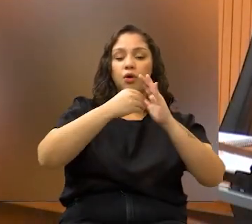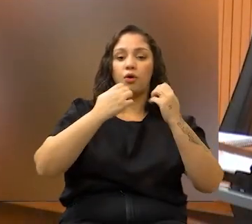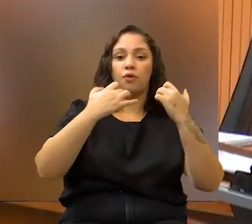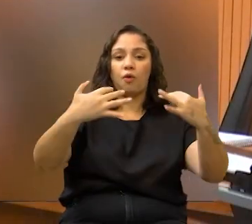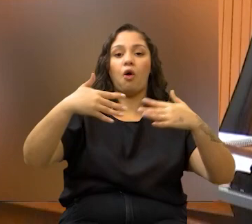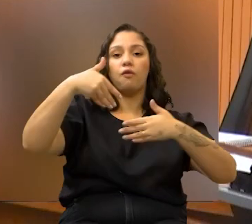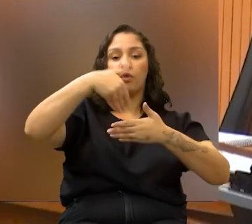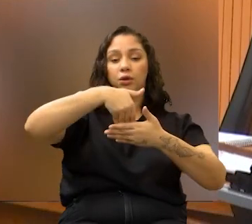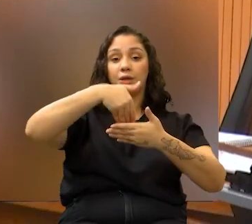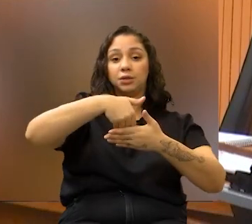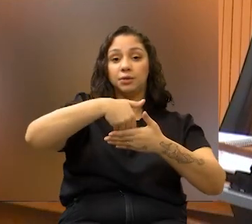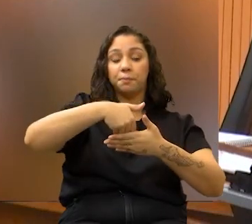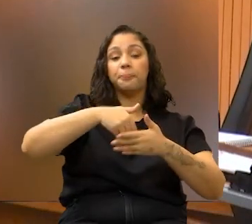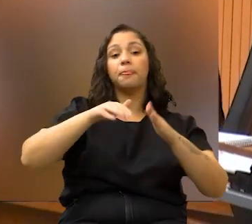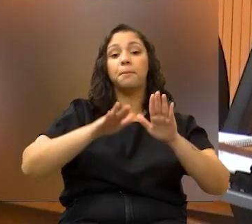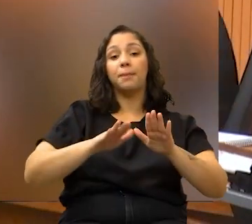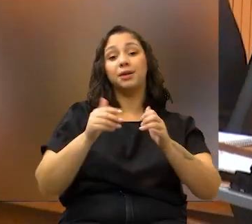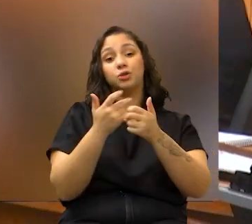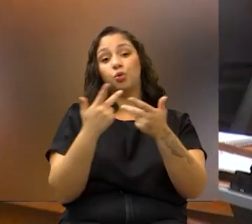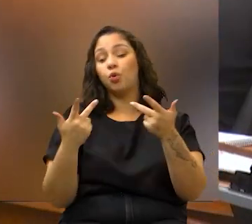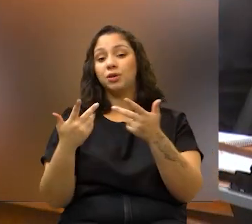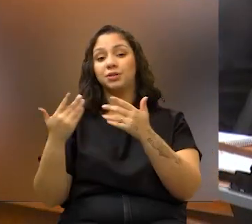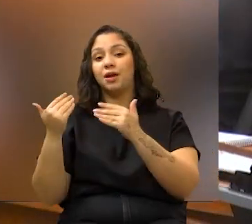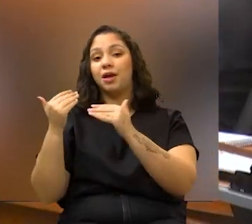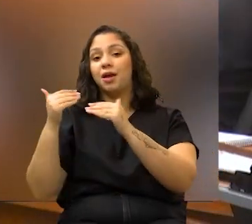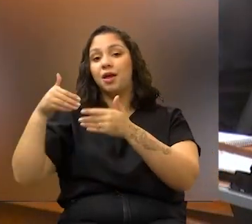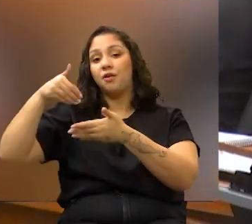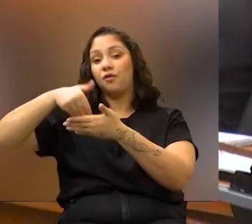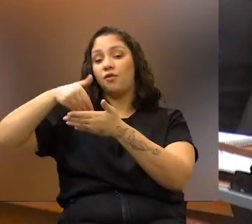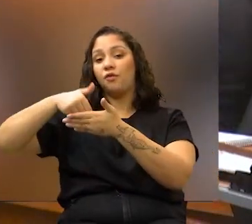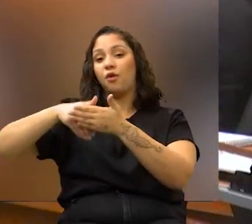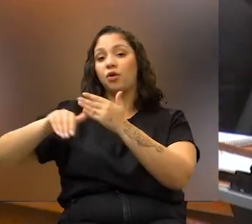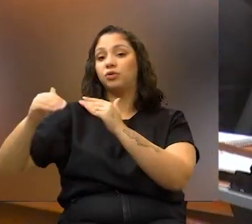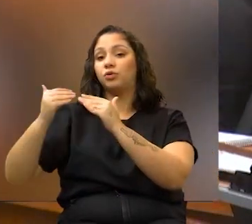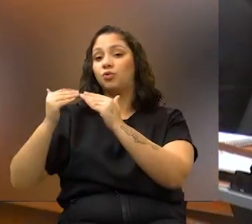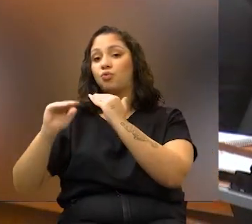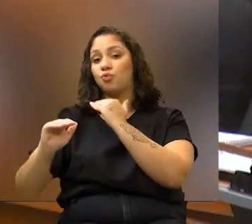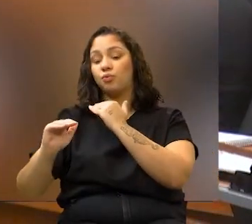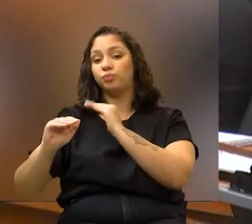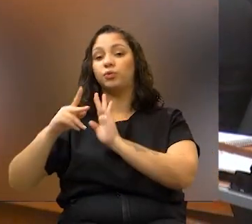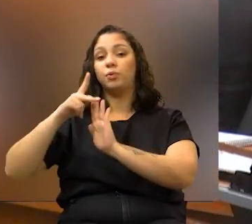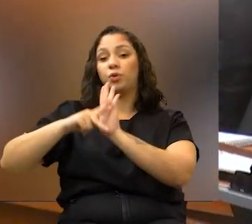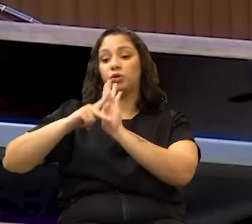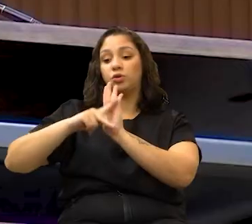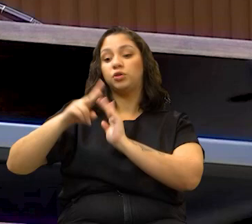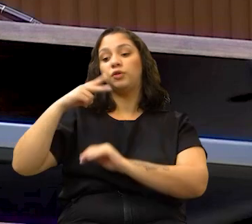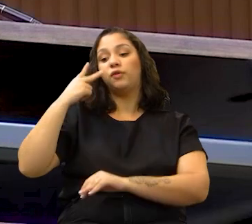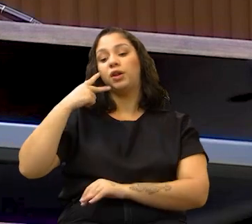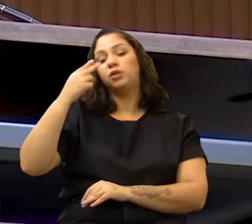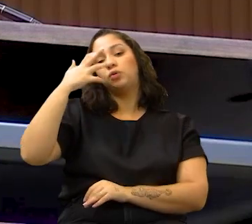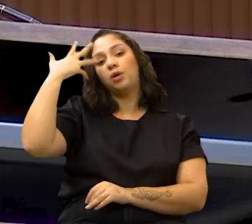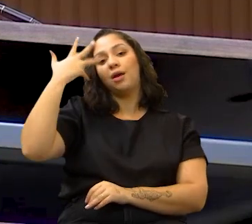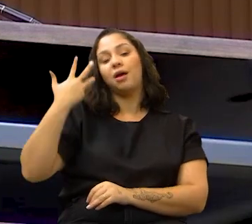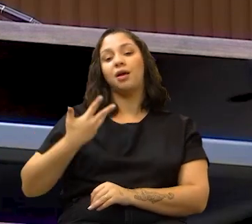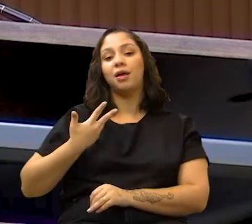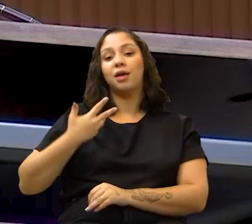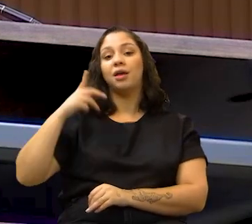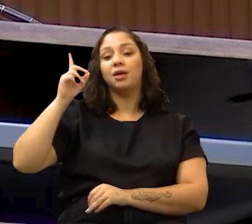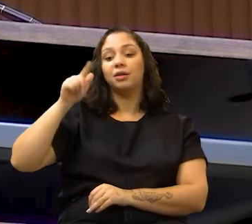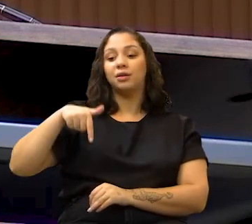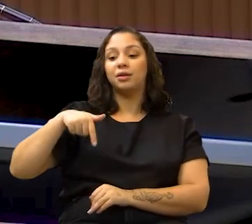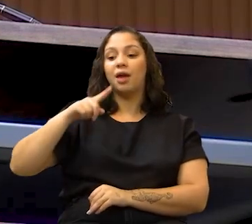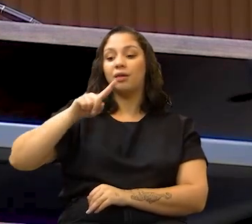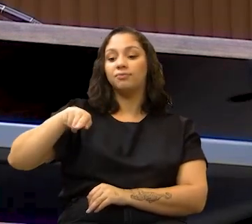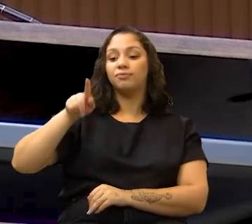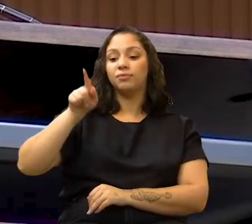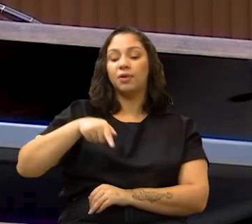votação em plenário. Mas a que recebeu voto contrário será arquivada. É o projeto da vereadora Guida Calisto, que vedava